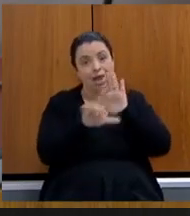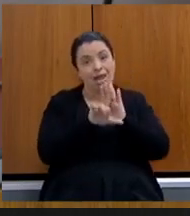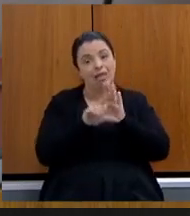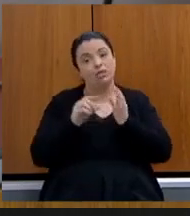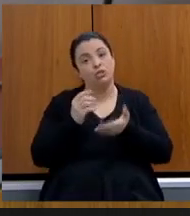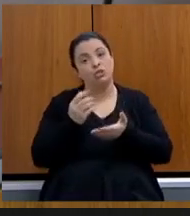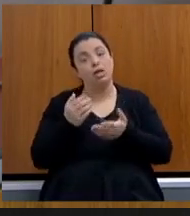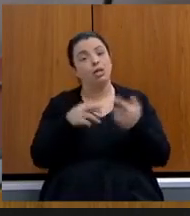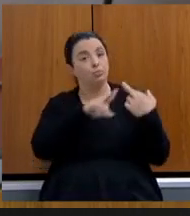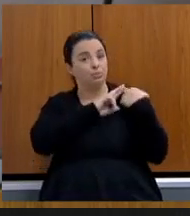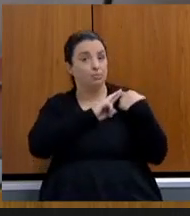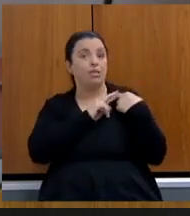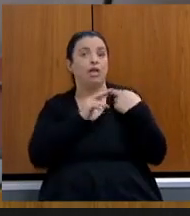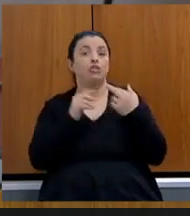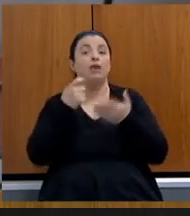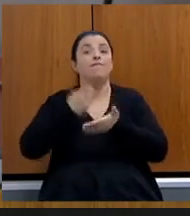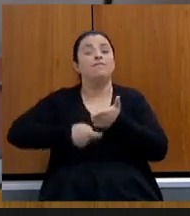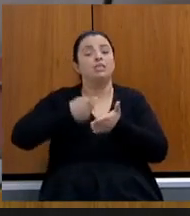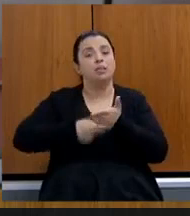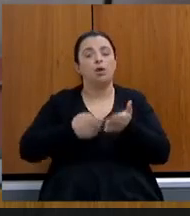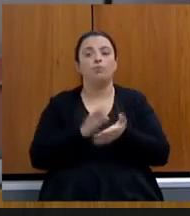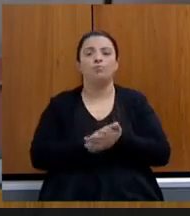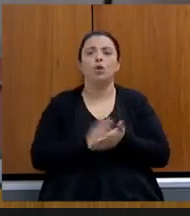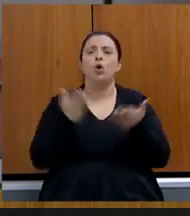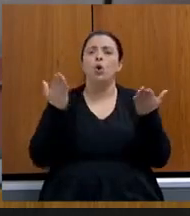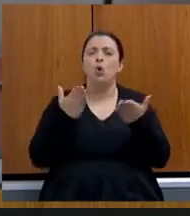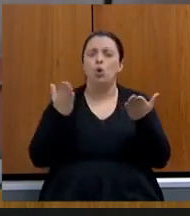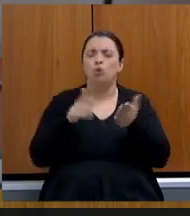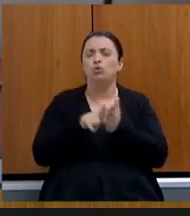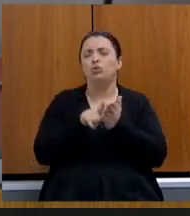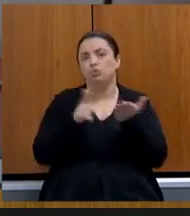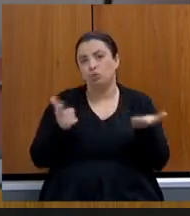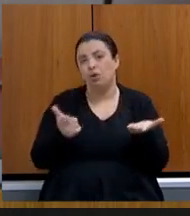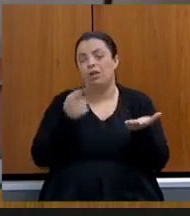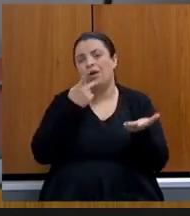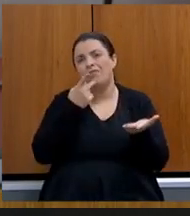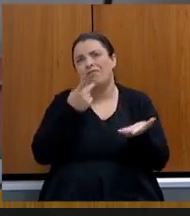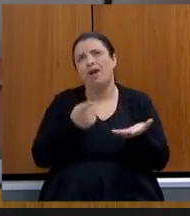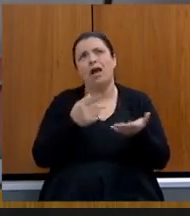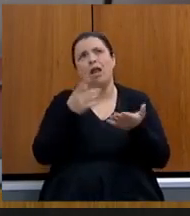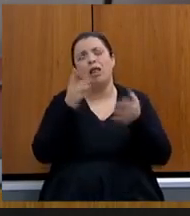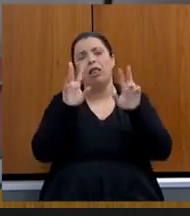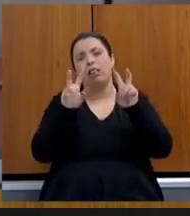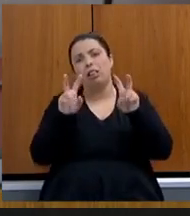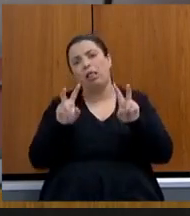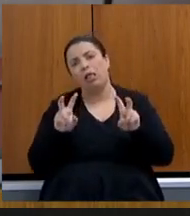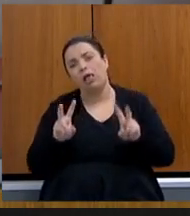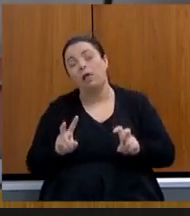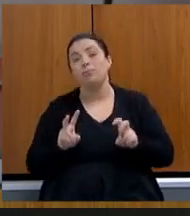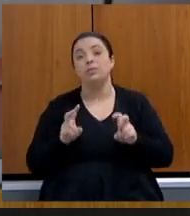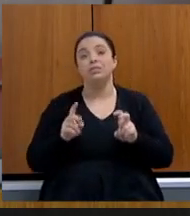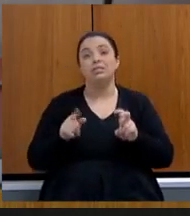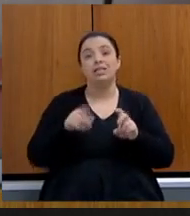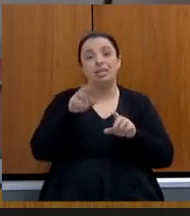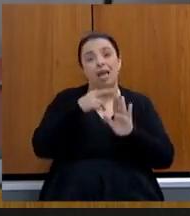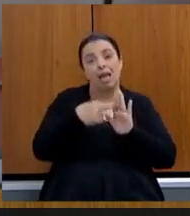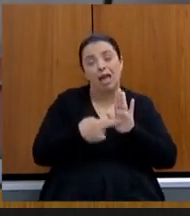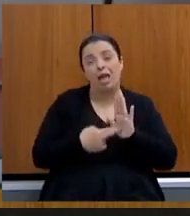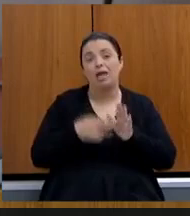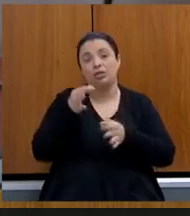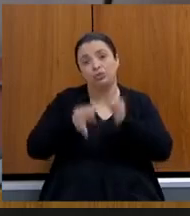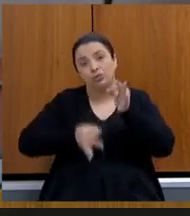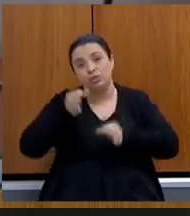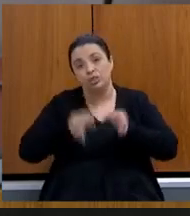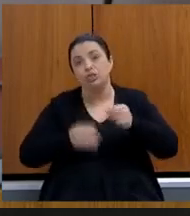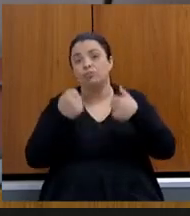falava que da página 3 do Jornal Hoje temos aí muitas questões relacionadas às restrições jurídicas disso